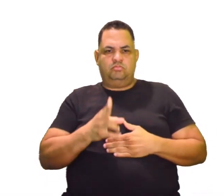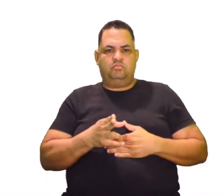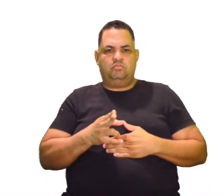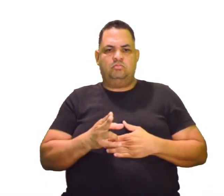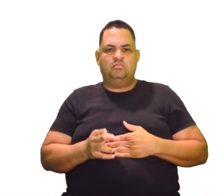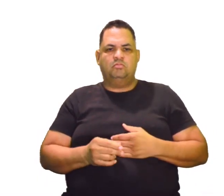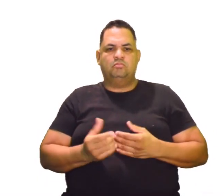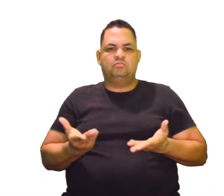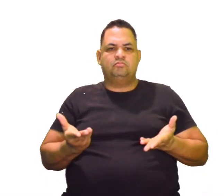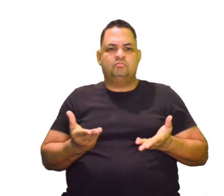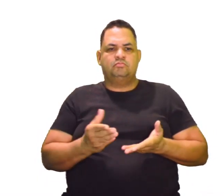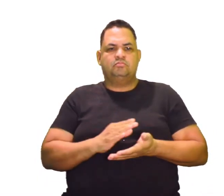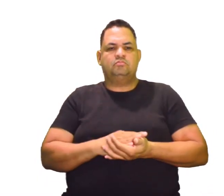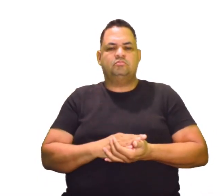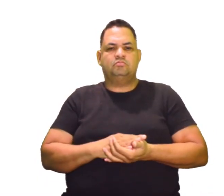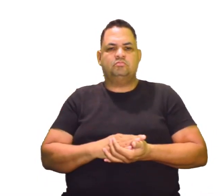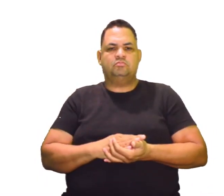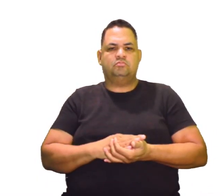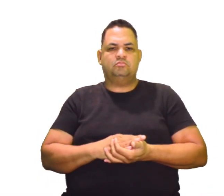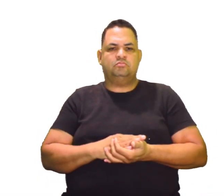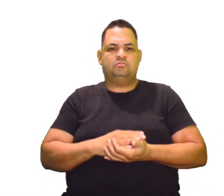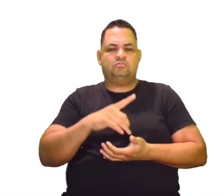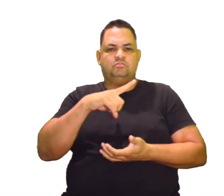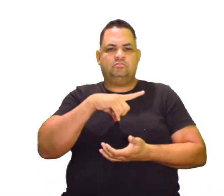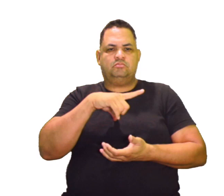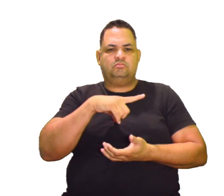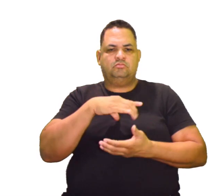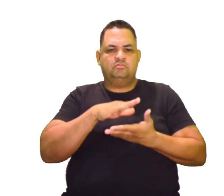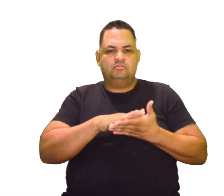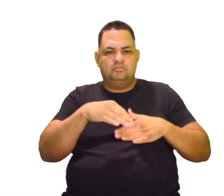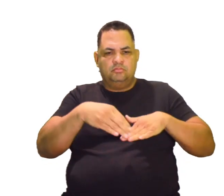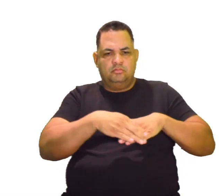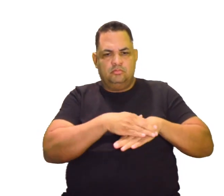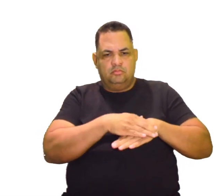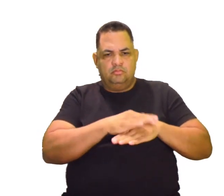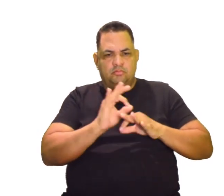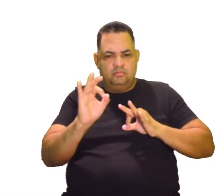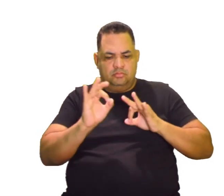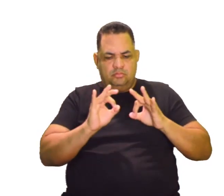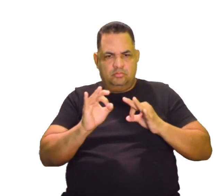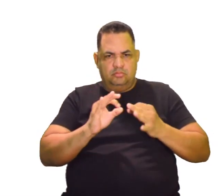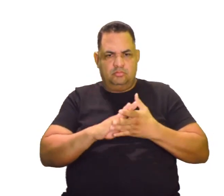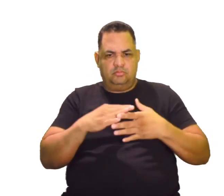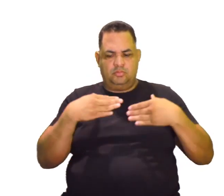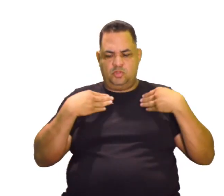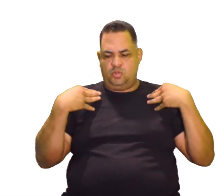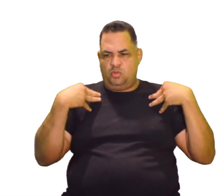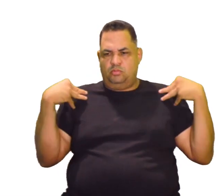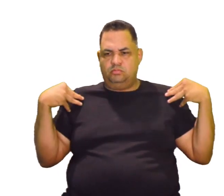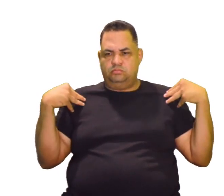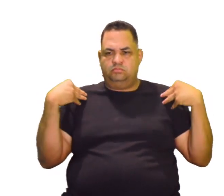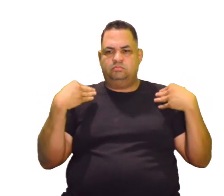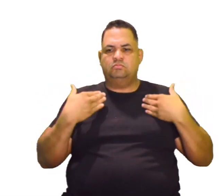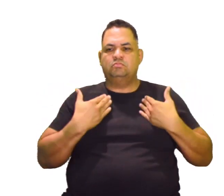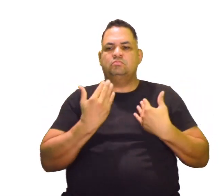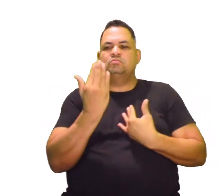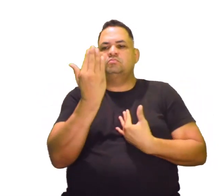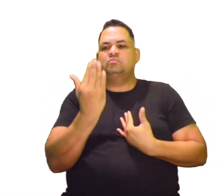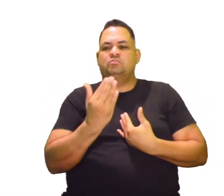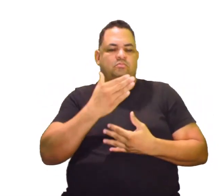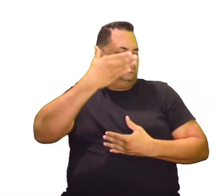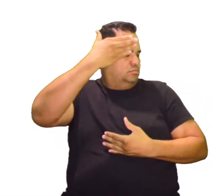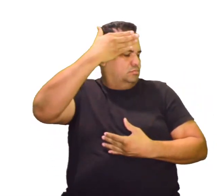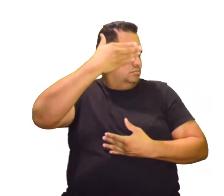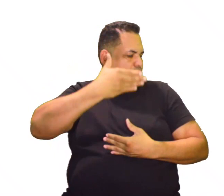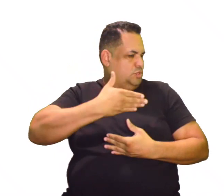certo? Eles ainda com os pés, perfil, ombros para frente e rosto